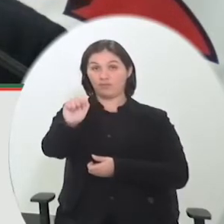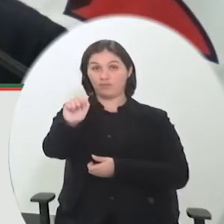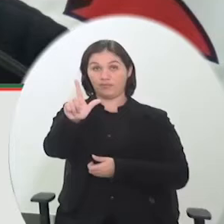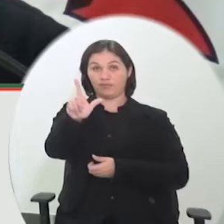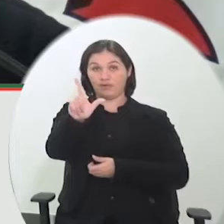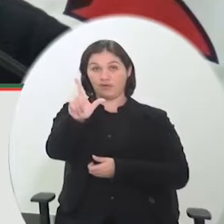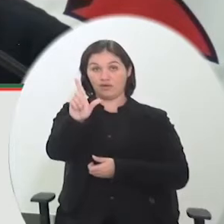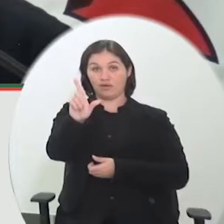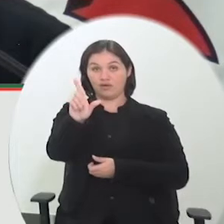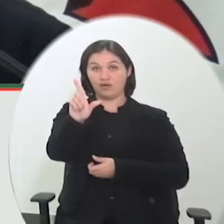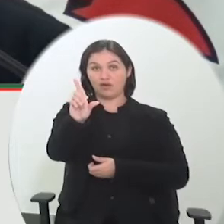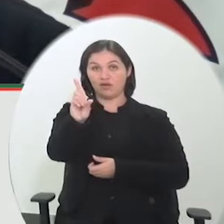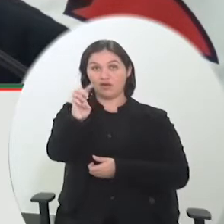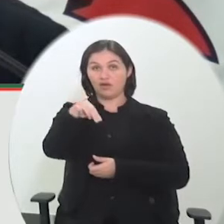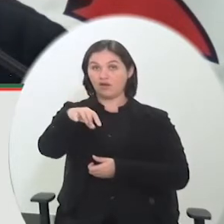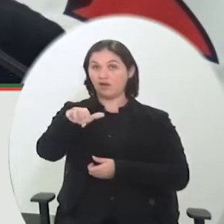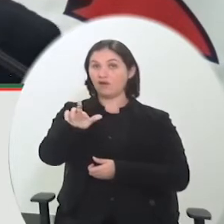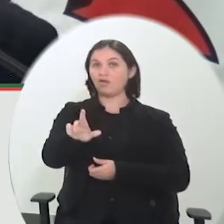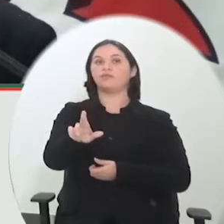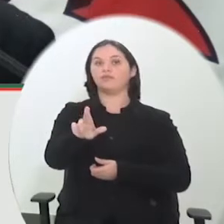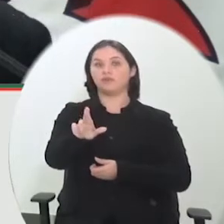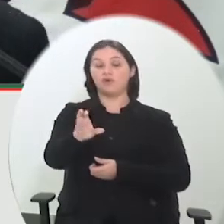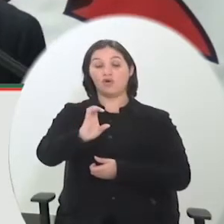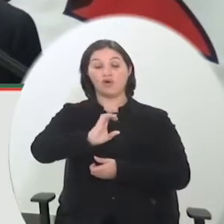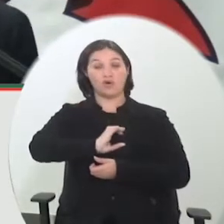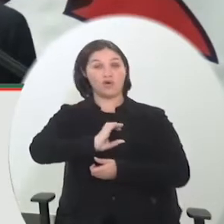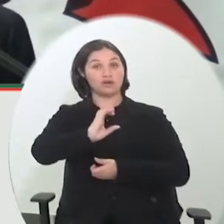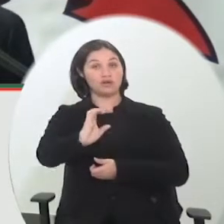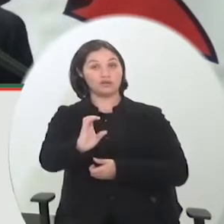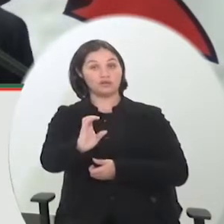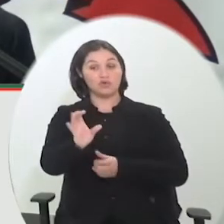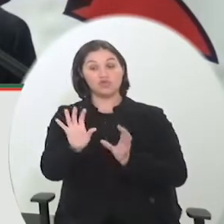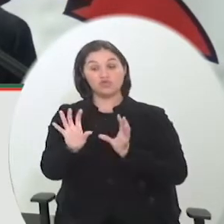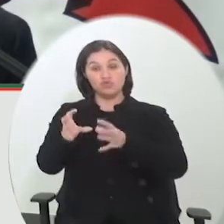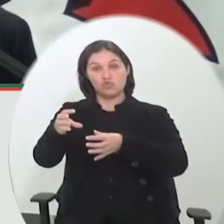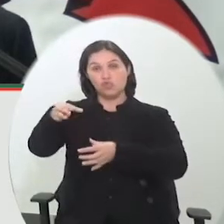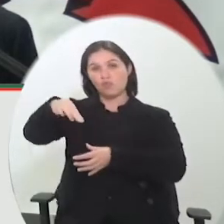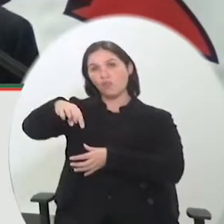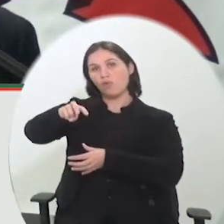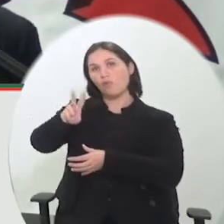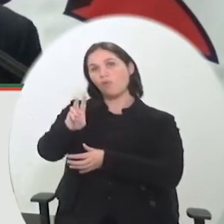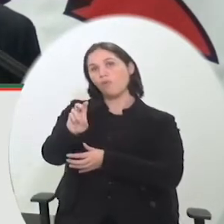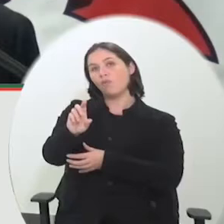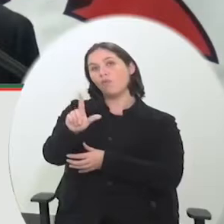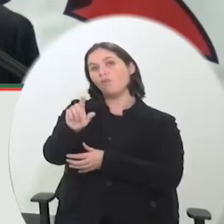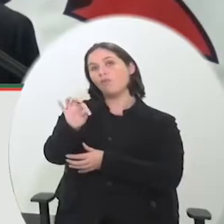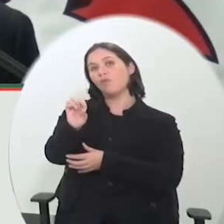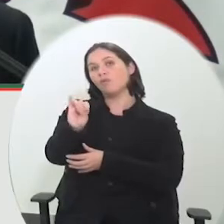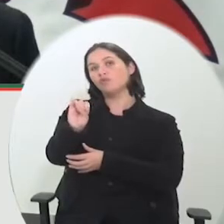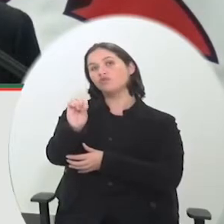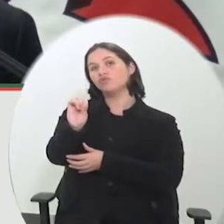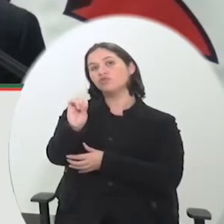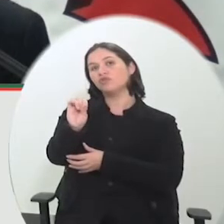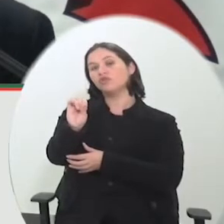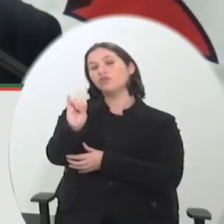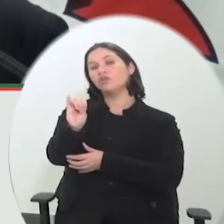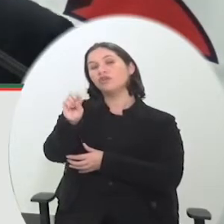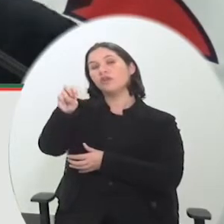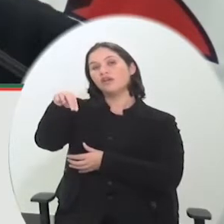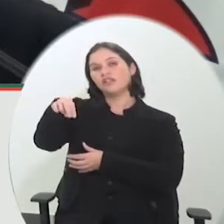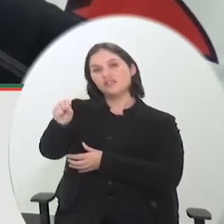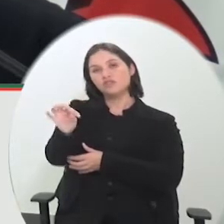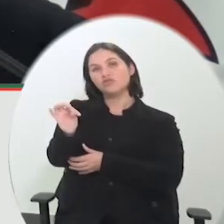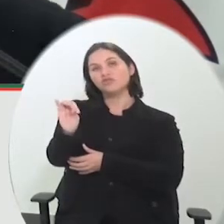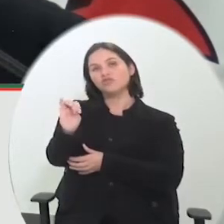Fernandes, coordenador da equipe multi-institucional do município de Criciúma, senhoras